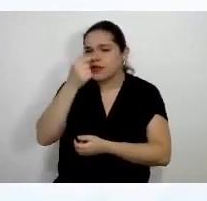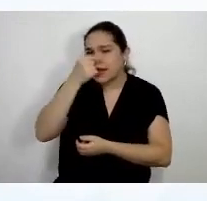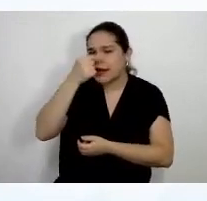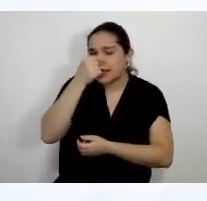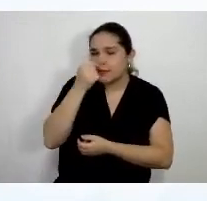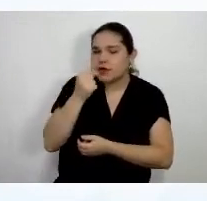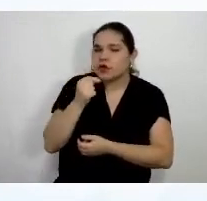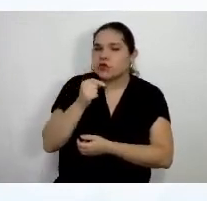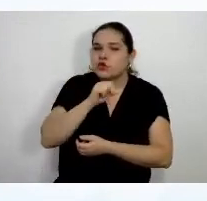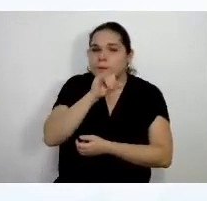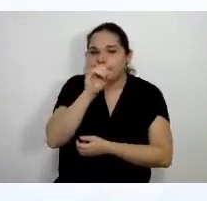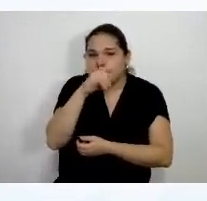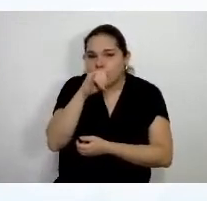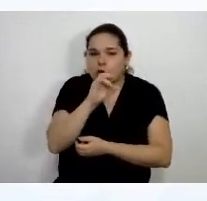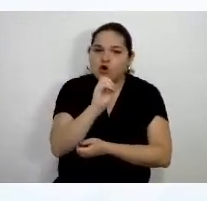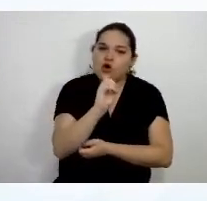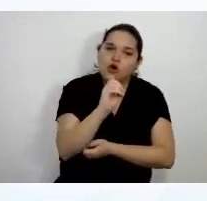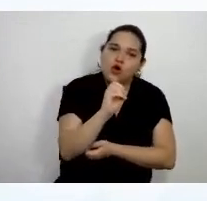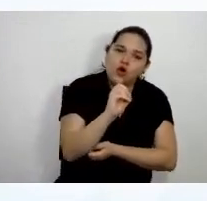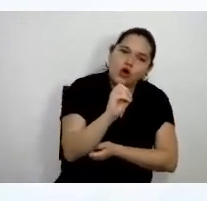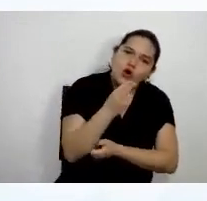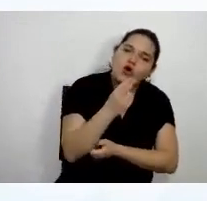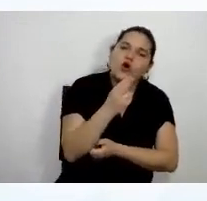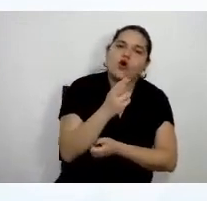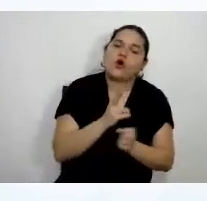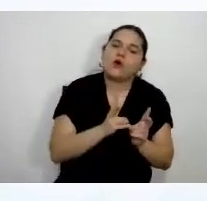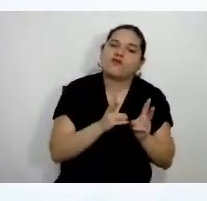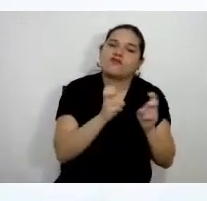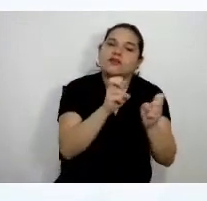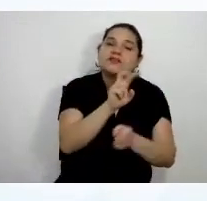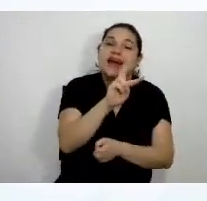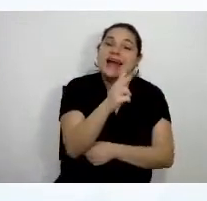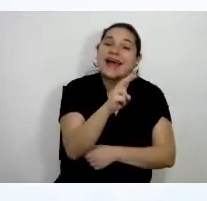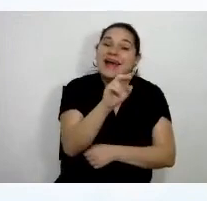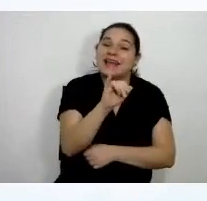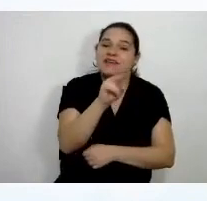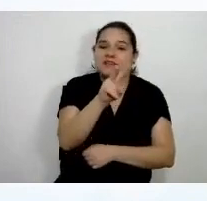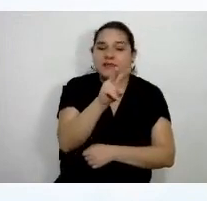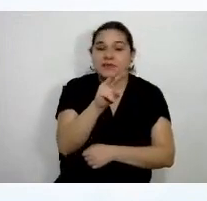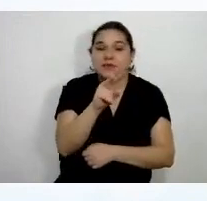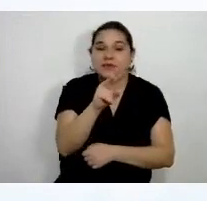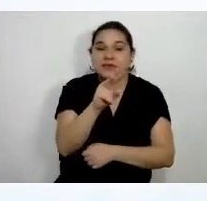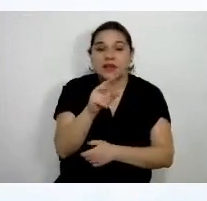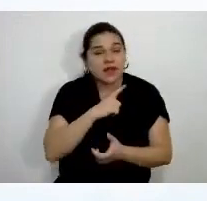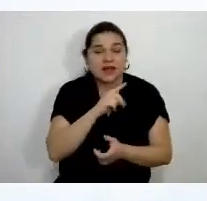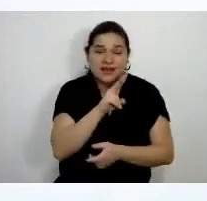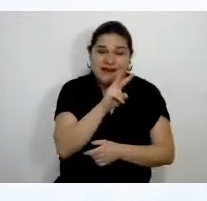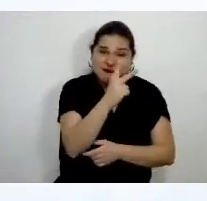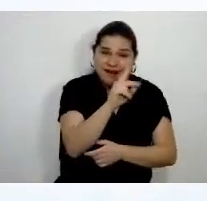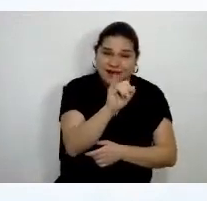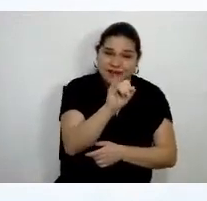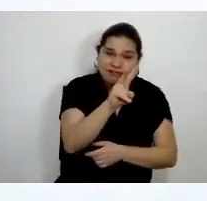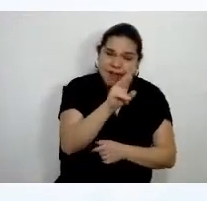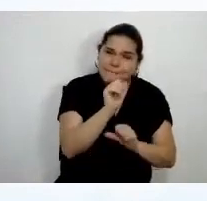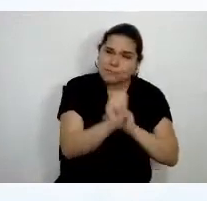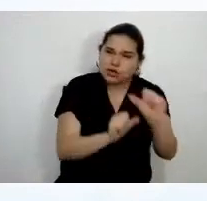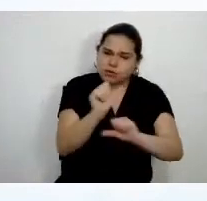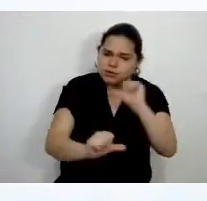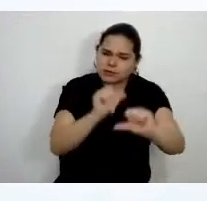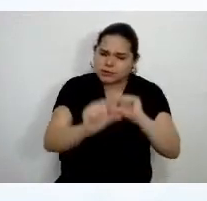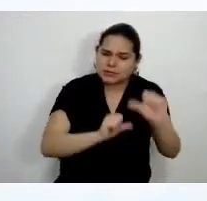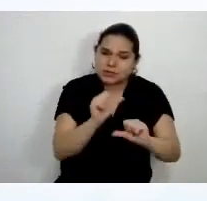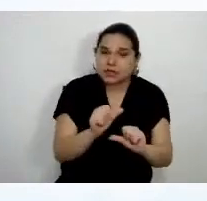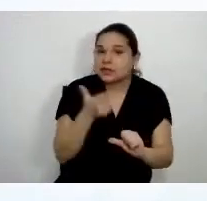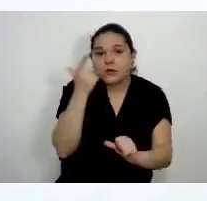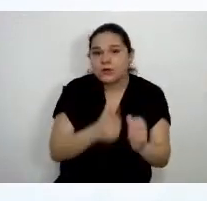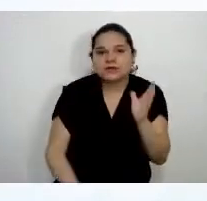O vírus da AIDS é um vírus que sofre muita mutação. Ele sofre tanta mutação que até hoje não foi criada uma vacina, de